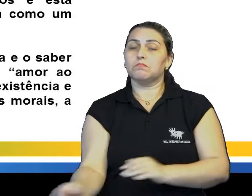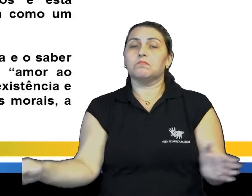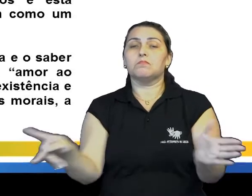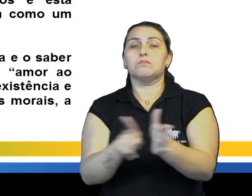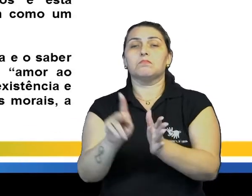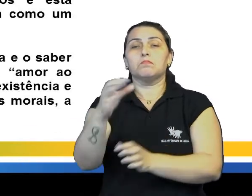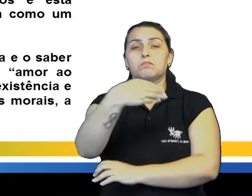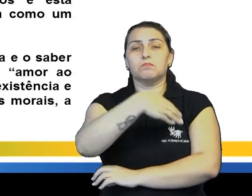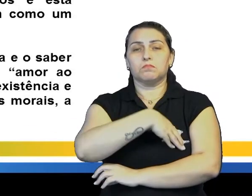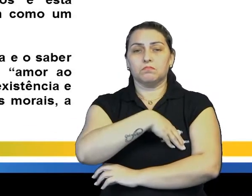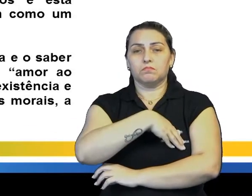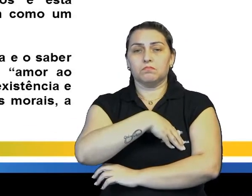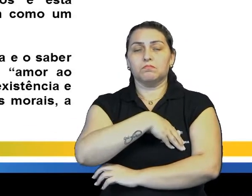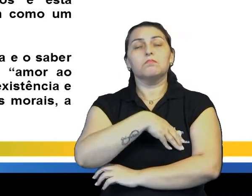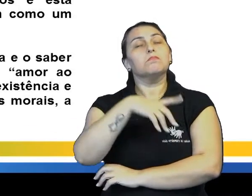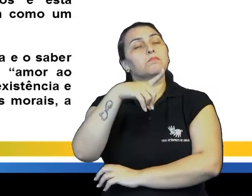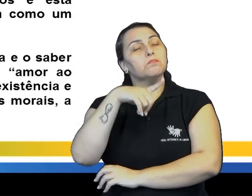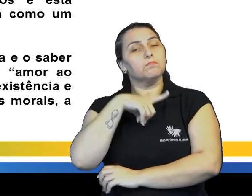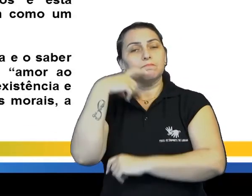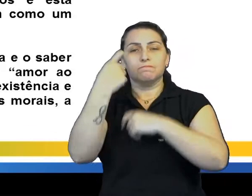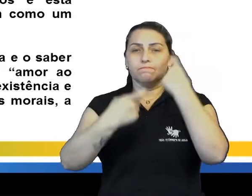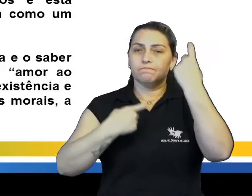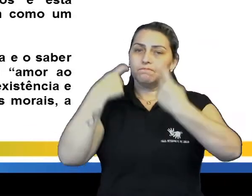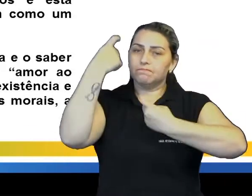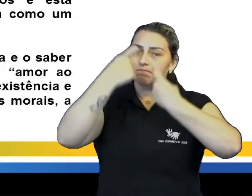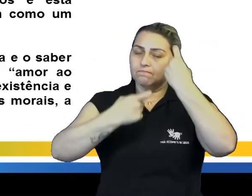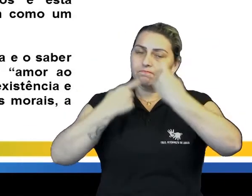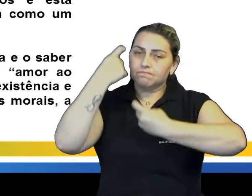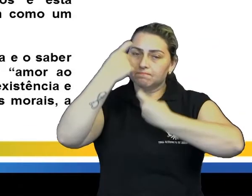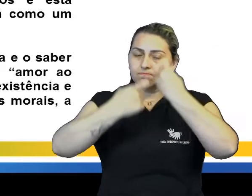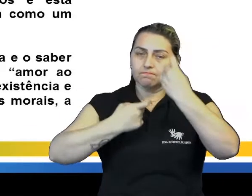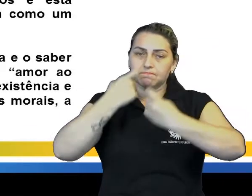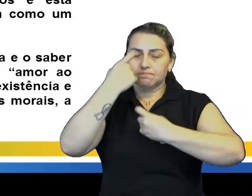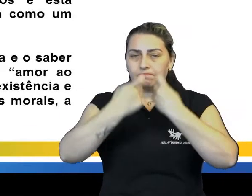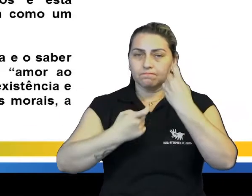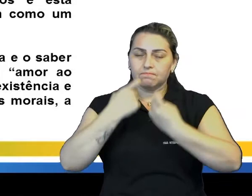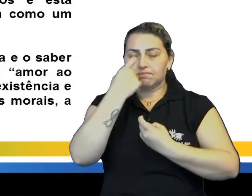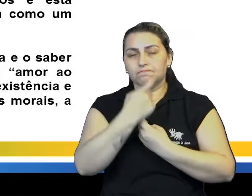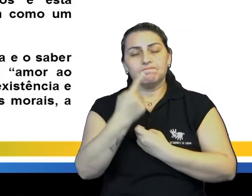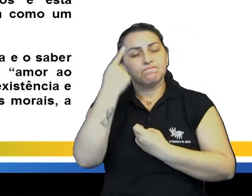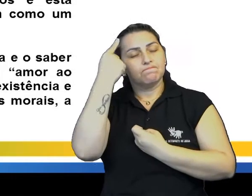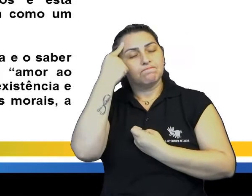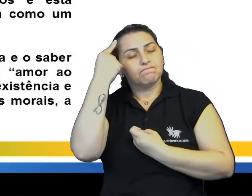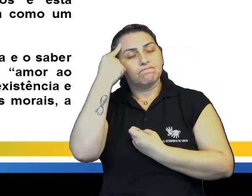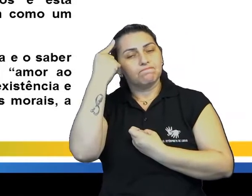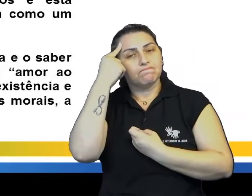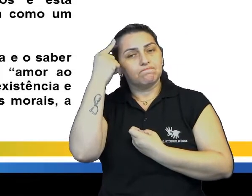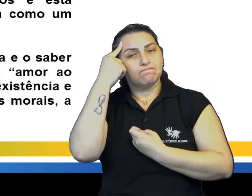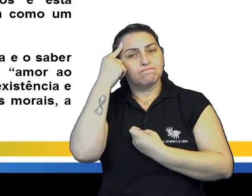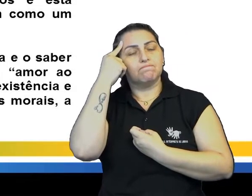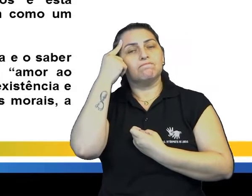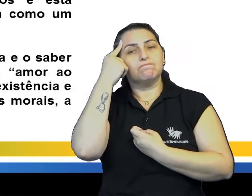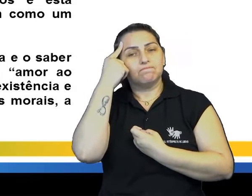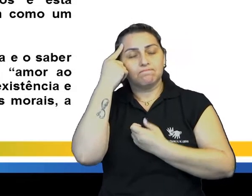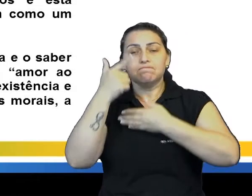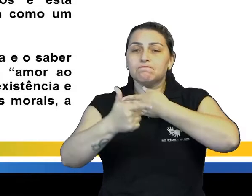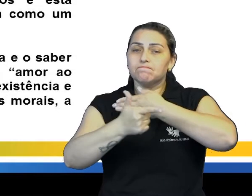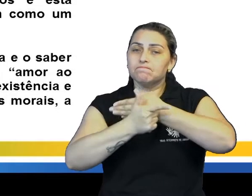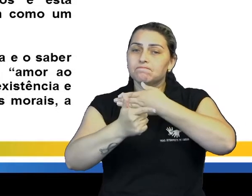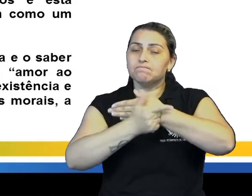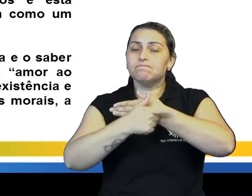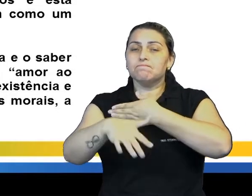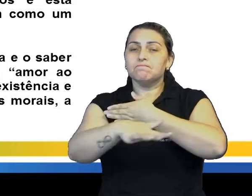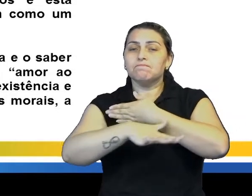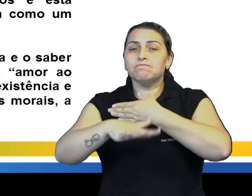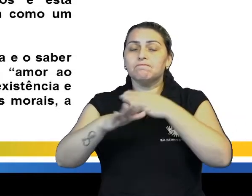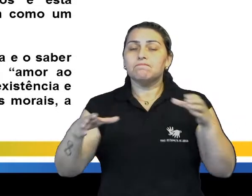cidade, ou seja, havia uma preocupação por parte de tais pensadores em discutir o papel